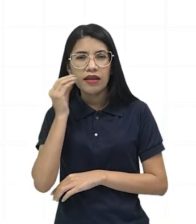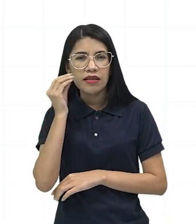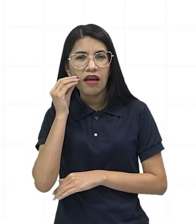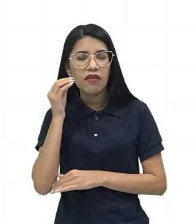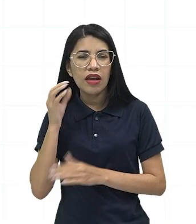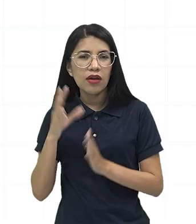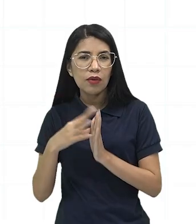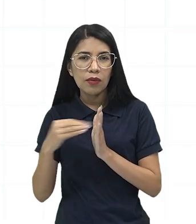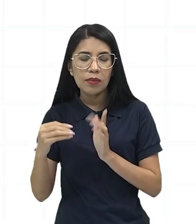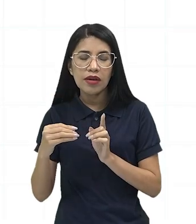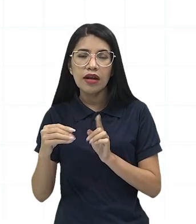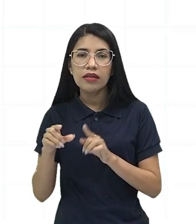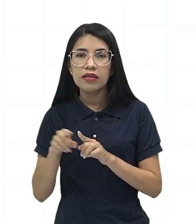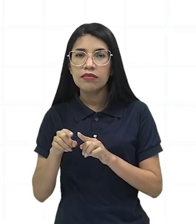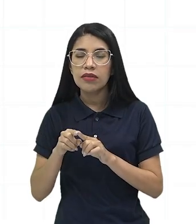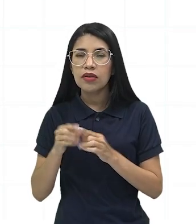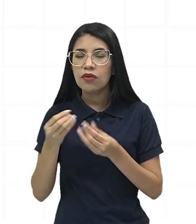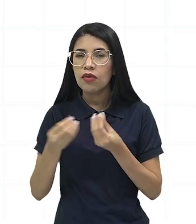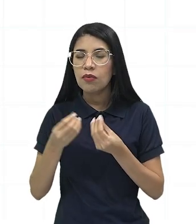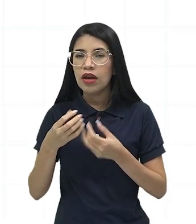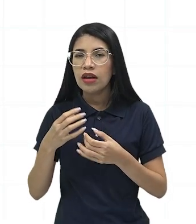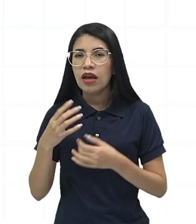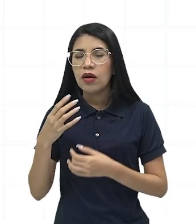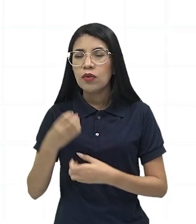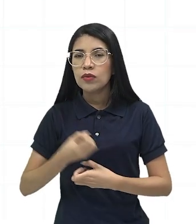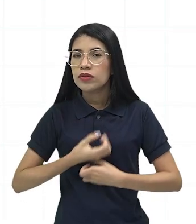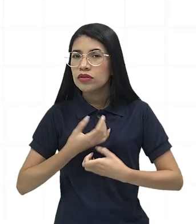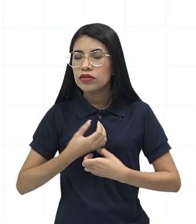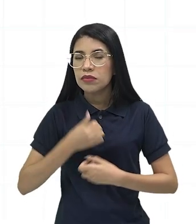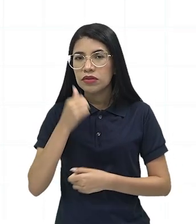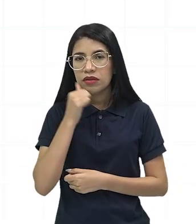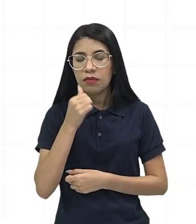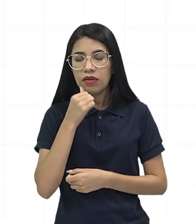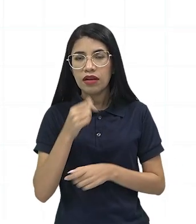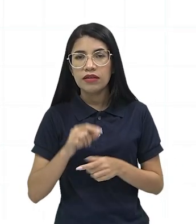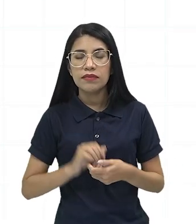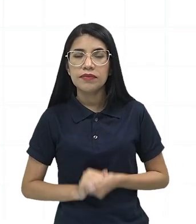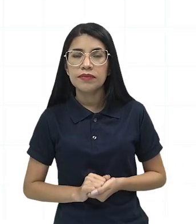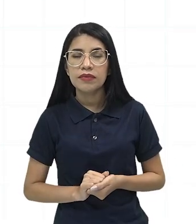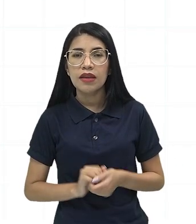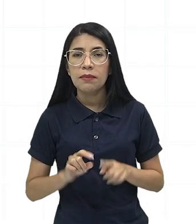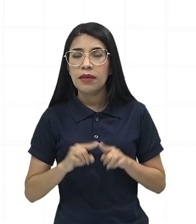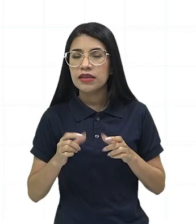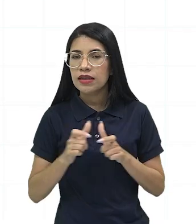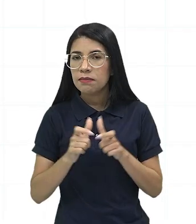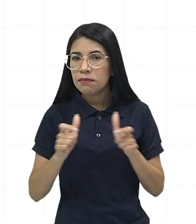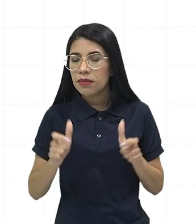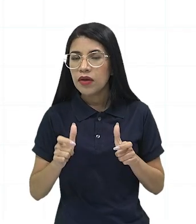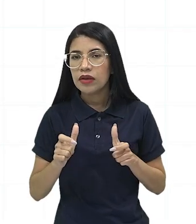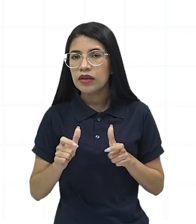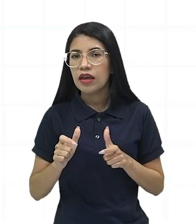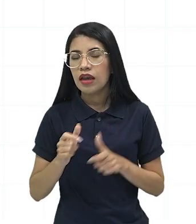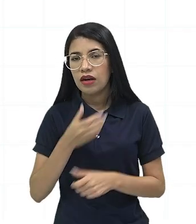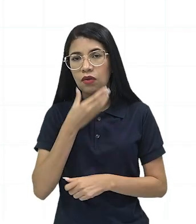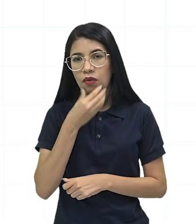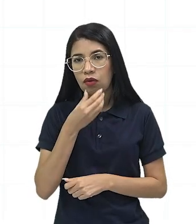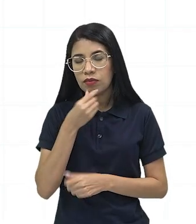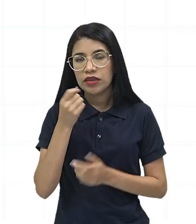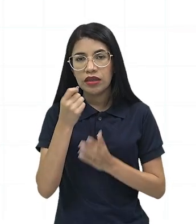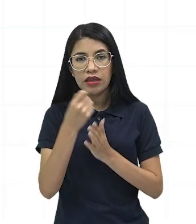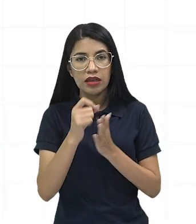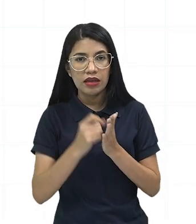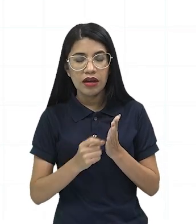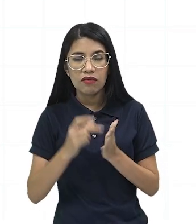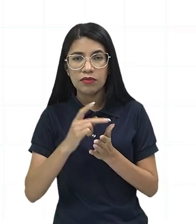e escreviam como se fosse elas, mas eram basicamente todos autores masculinos. Só com o tempo é